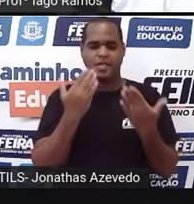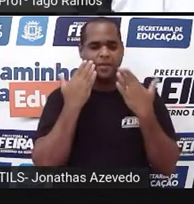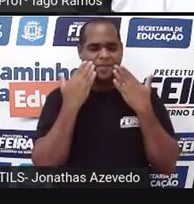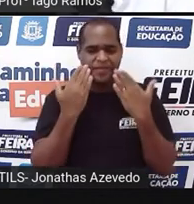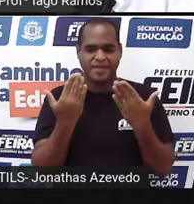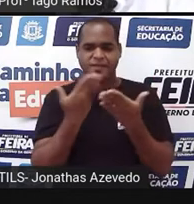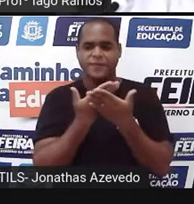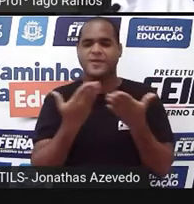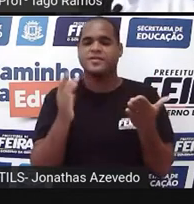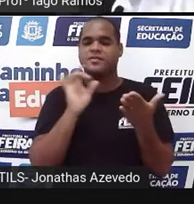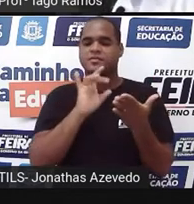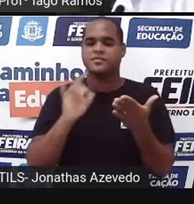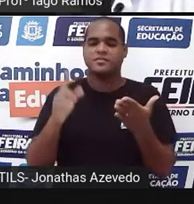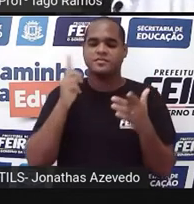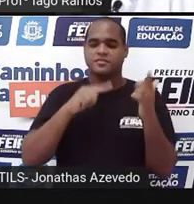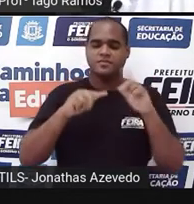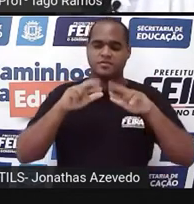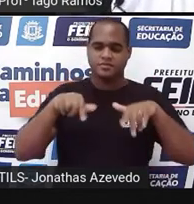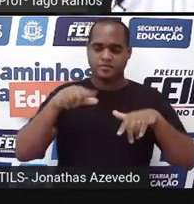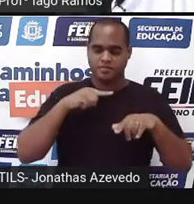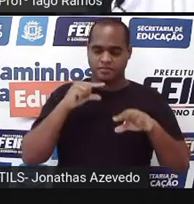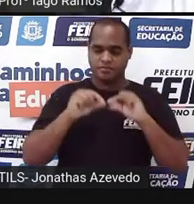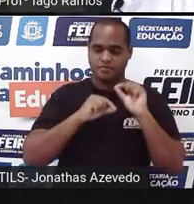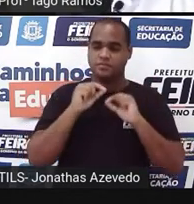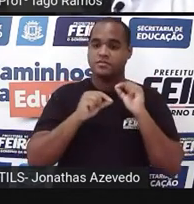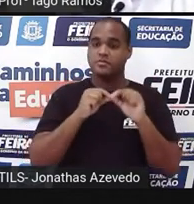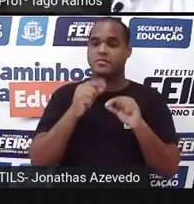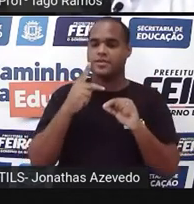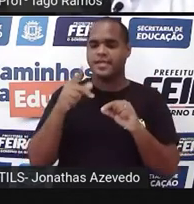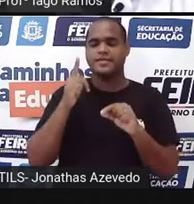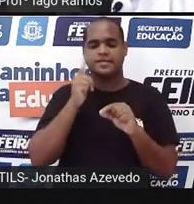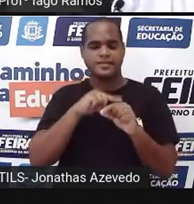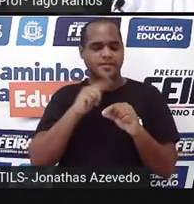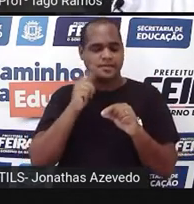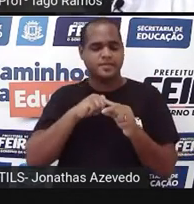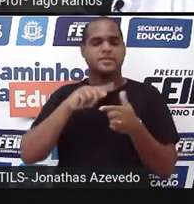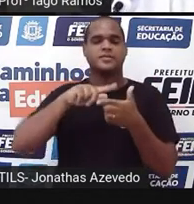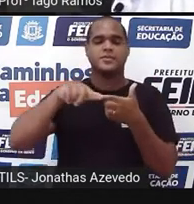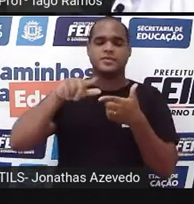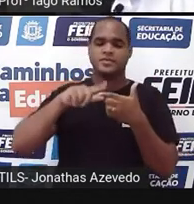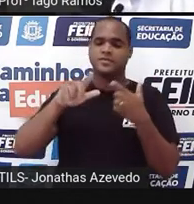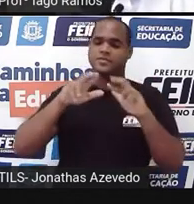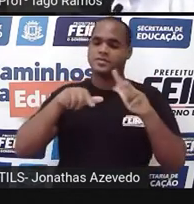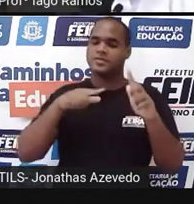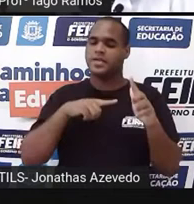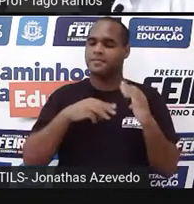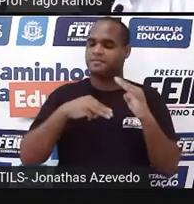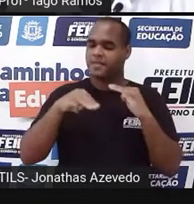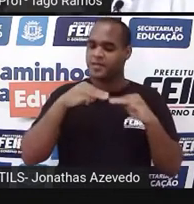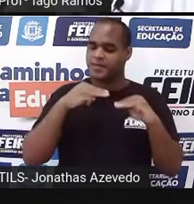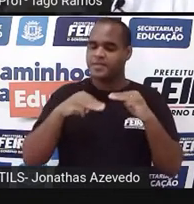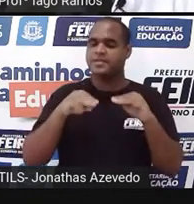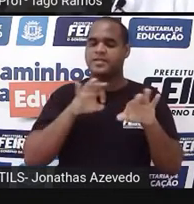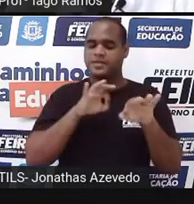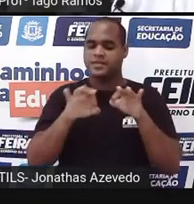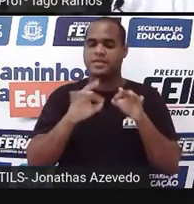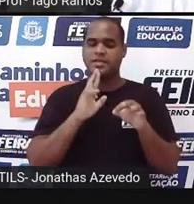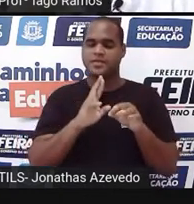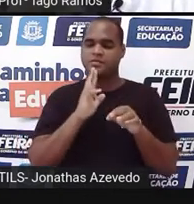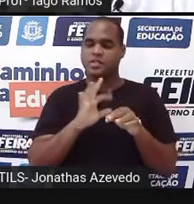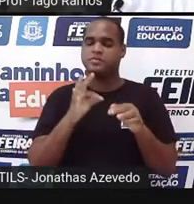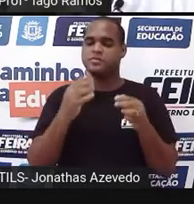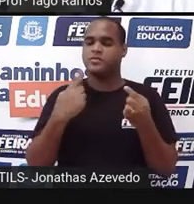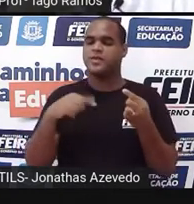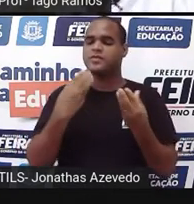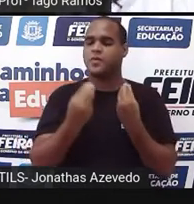cada figura foram construídas Tá bom a gente já resolver esse problema a gente já usou um método de resolução e a gente